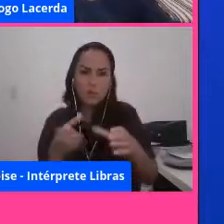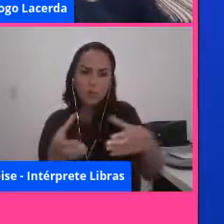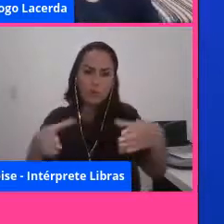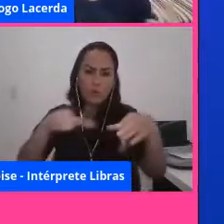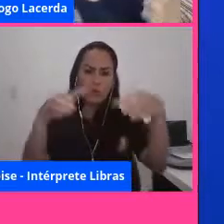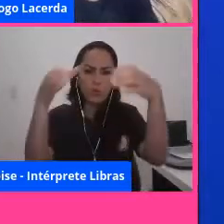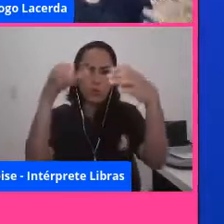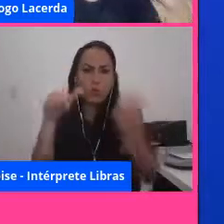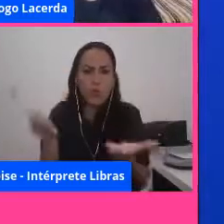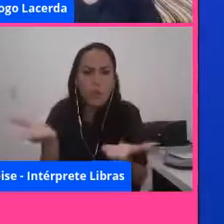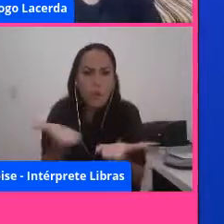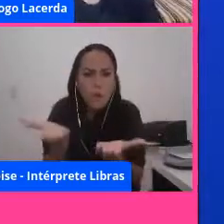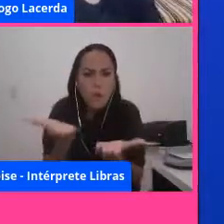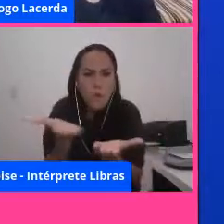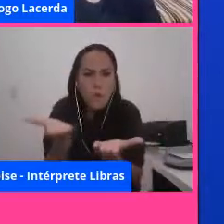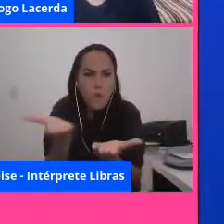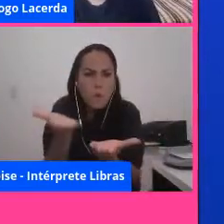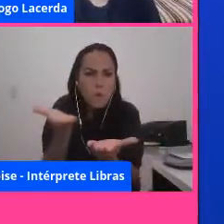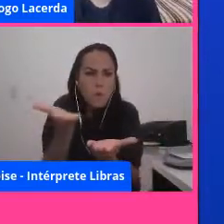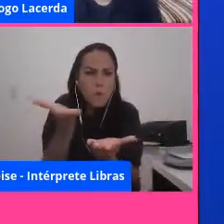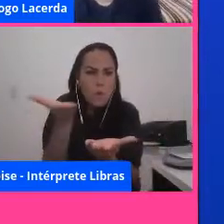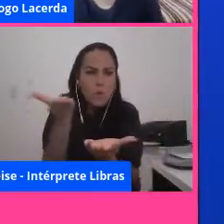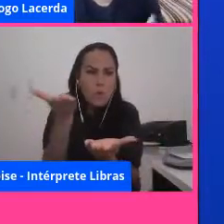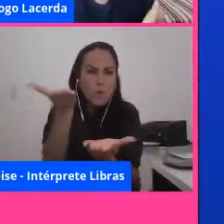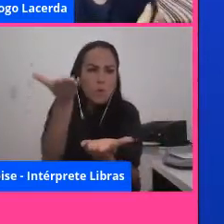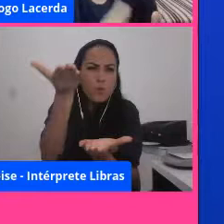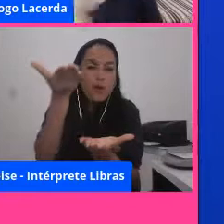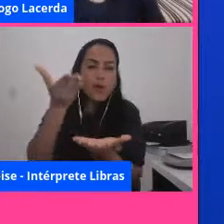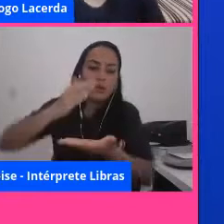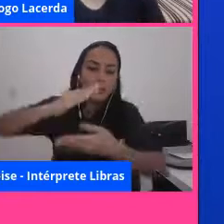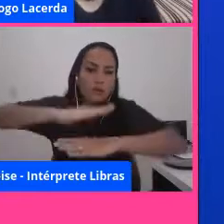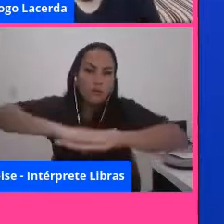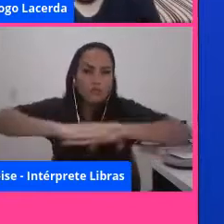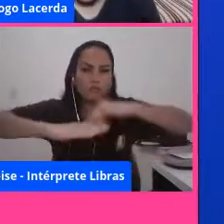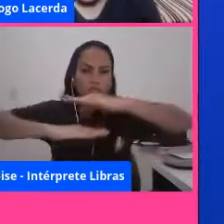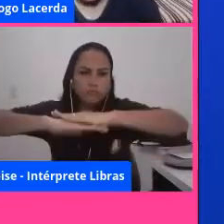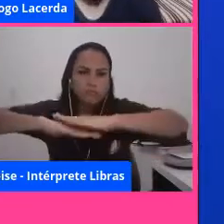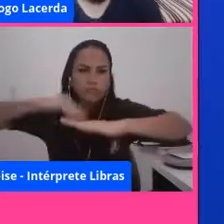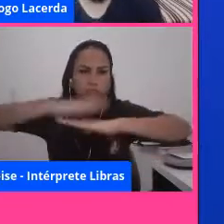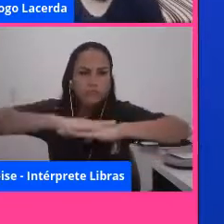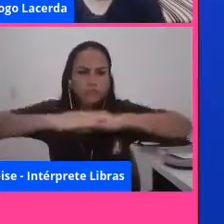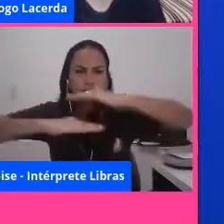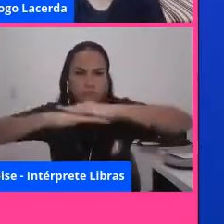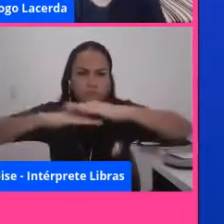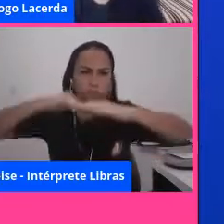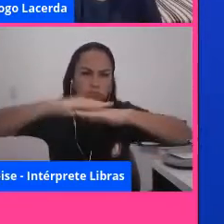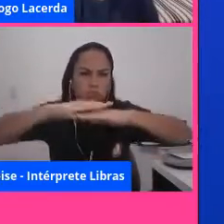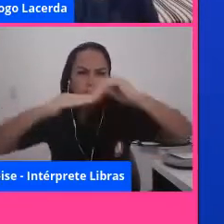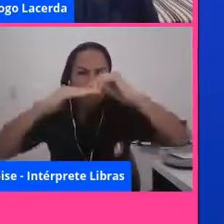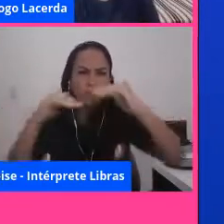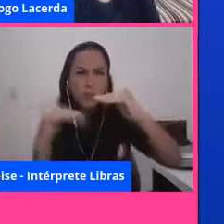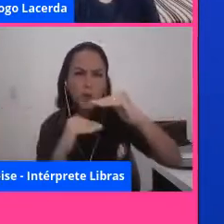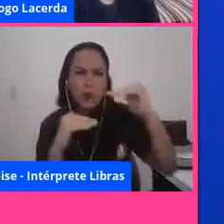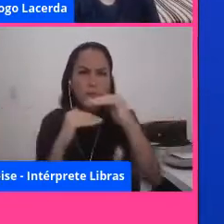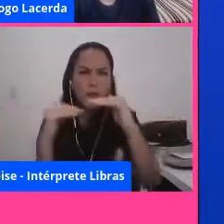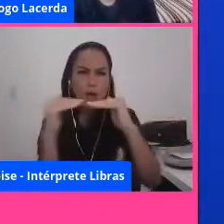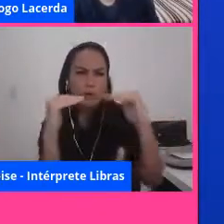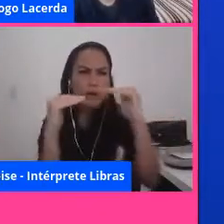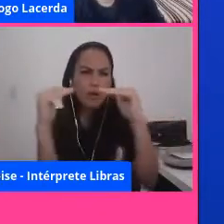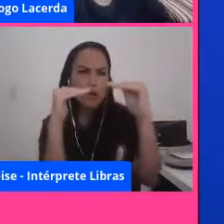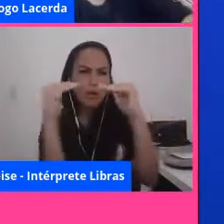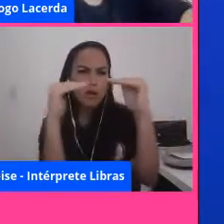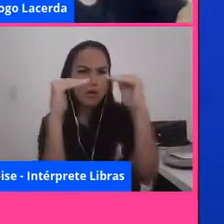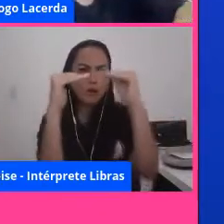disse, é um processo que vai adicionando camada por camada até chegar na peça final. E aí você tem um